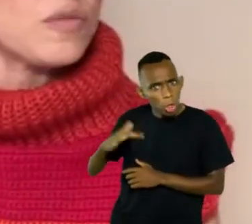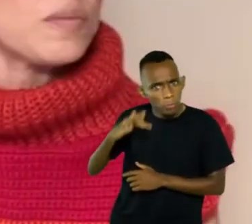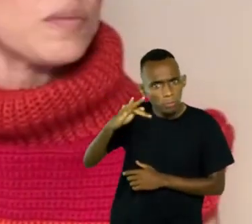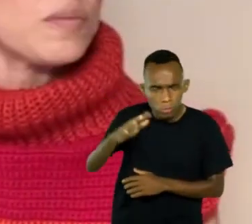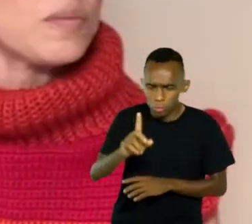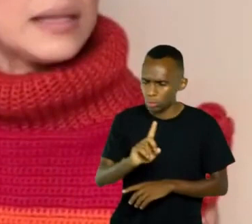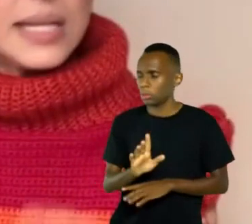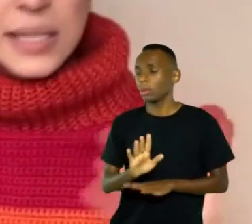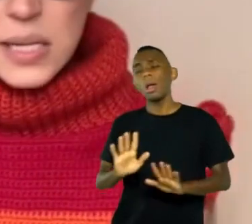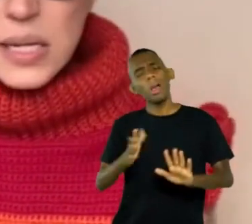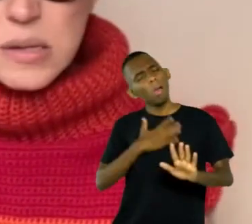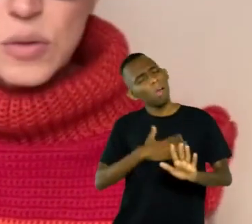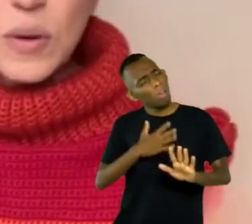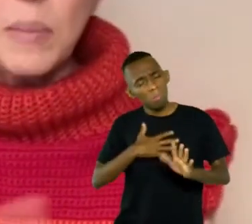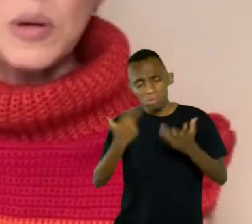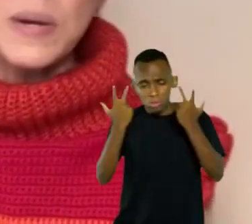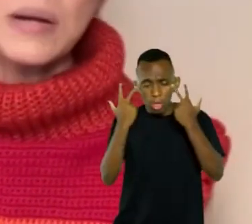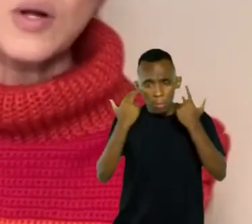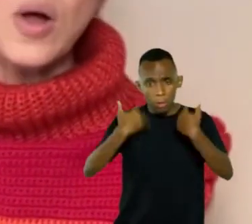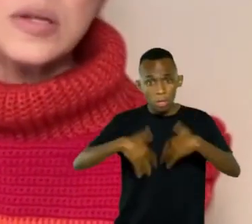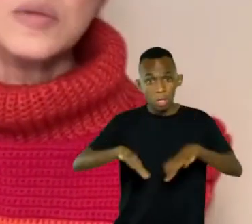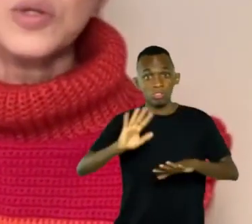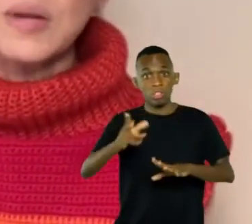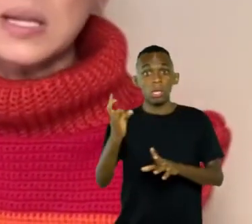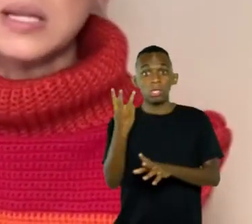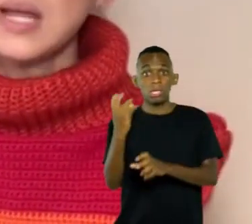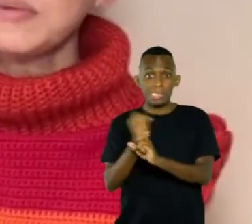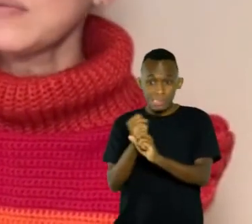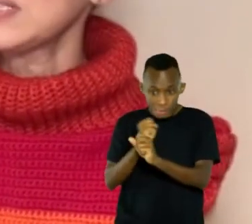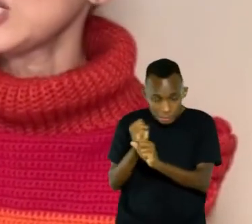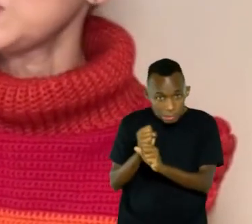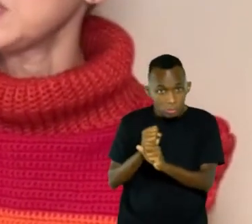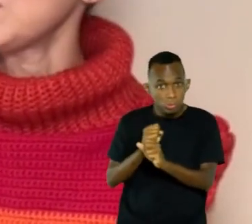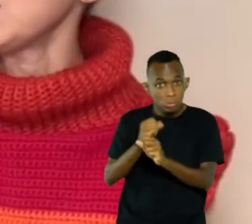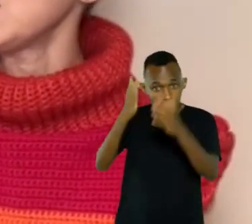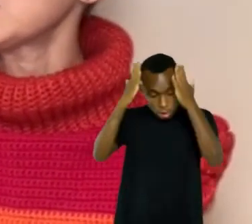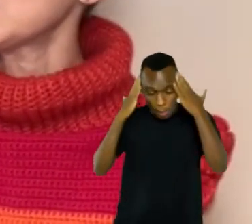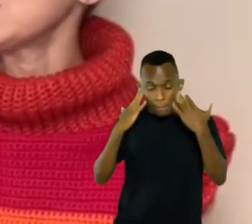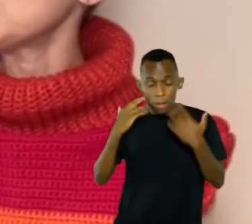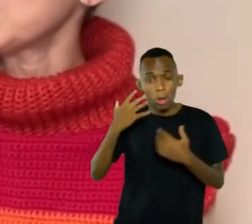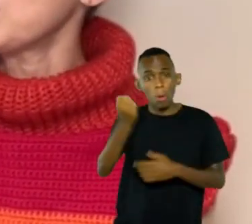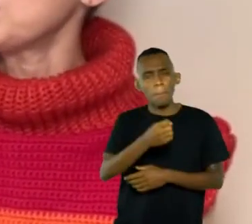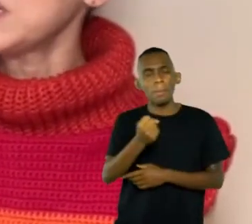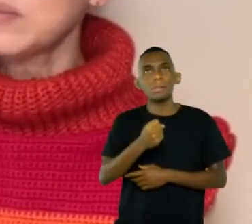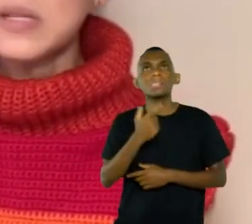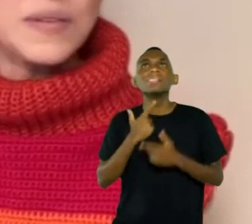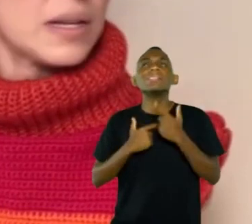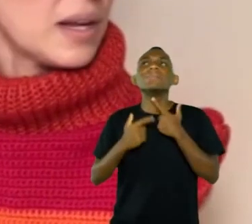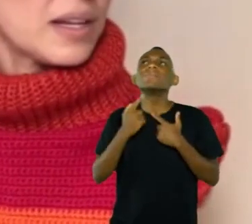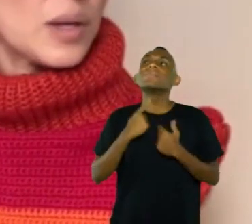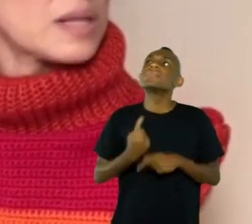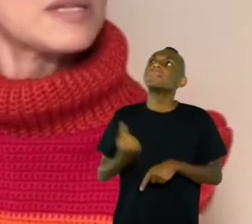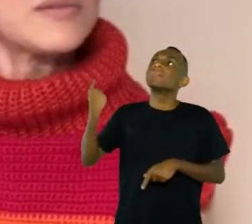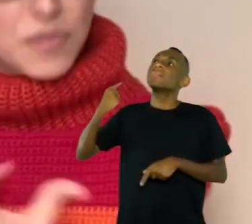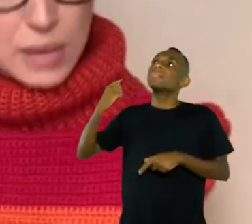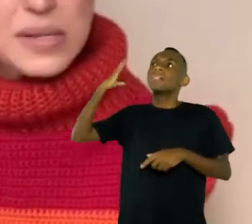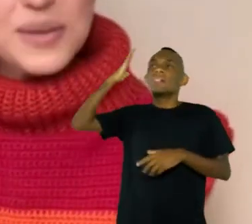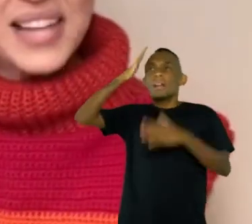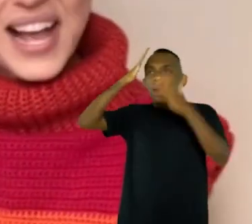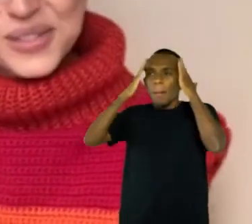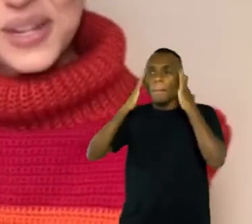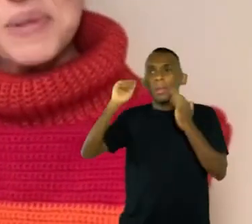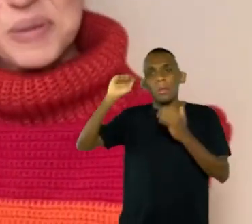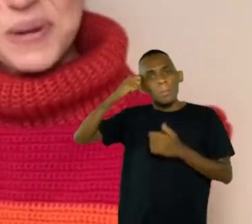pinto de novo, mas tem 3 anos que eu tô com cabelo branco e gosto muito. Às vezes até me dá vontade de pintar, falar, ai, que saudade do meu cabelo preto, mas eu falo, nossa, mas eu vou